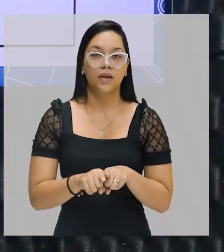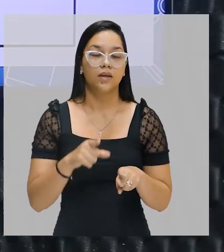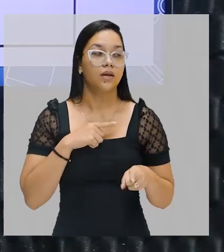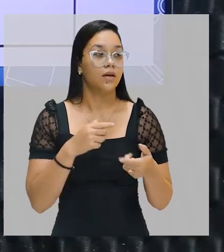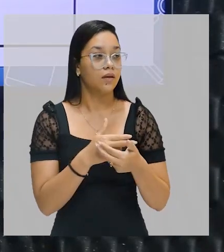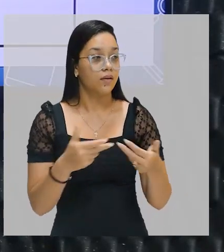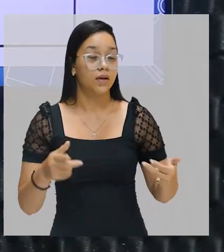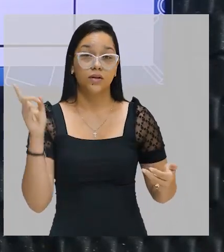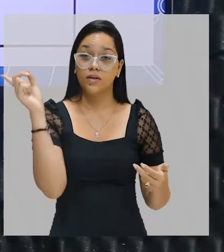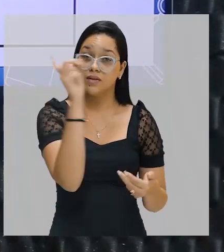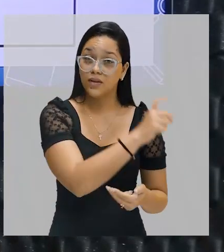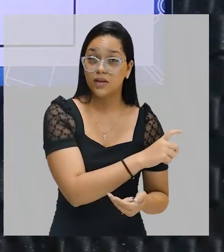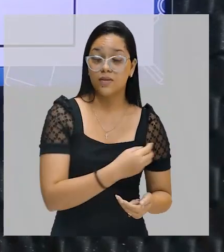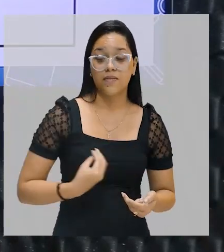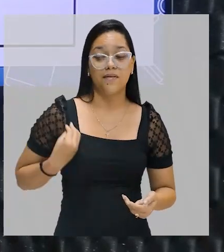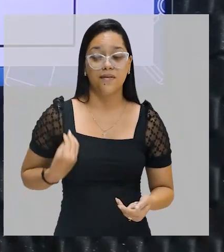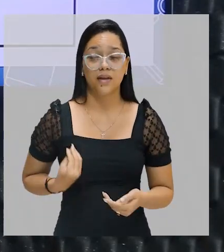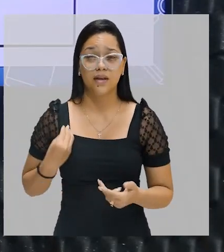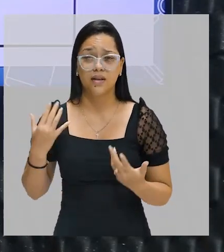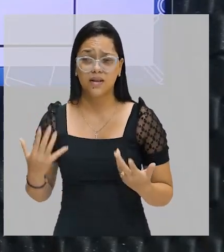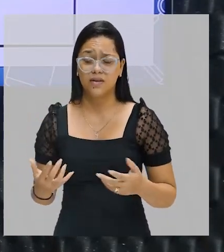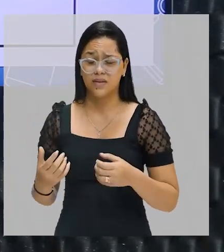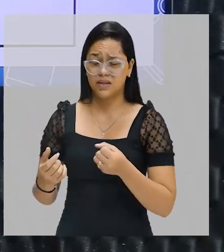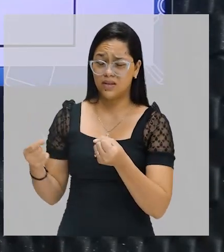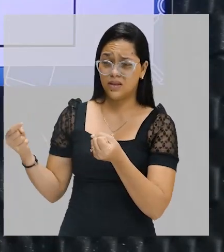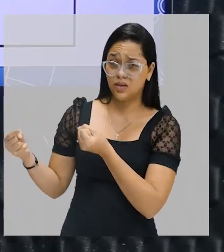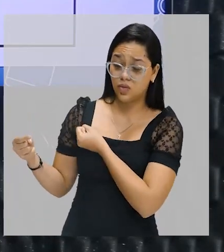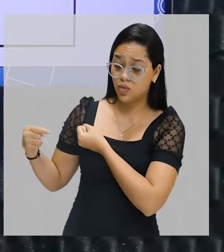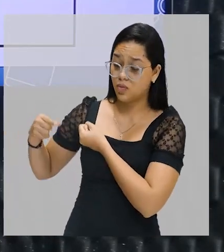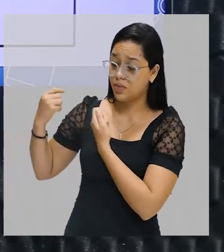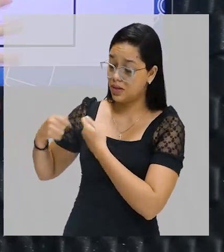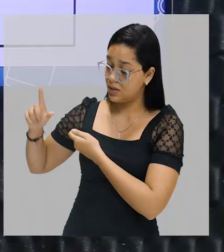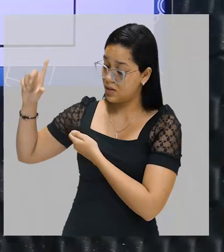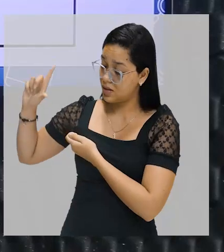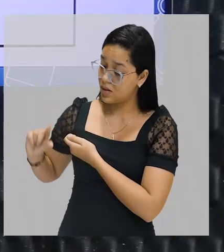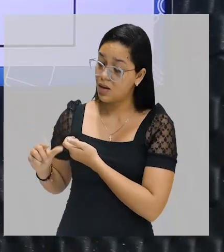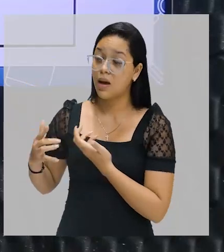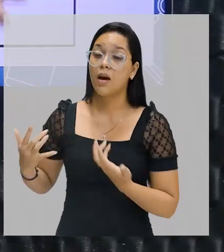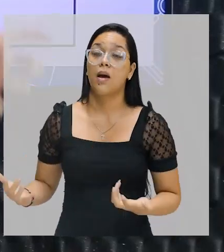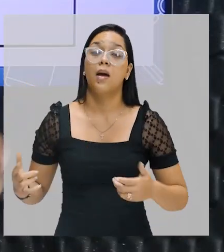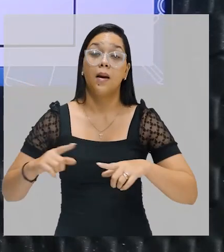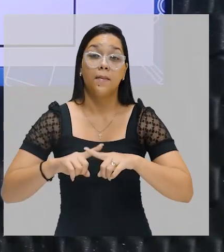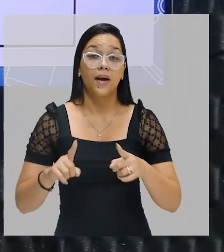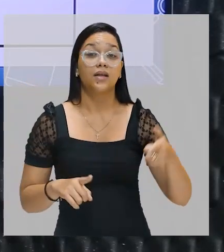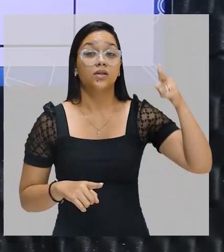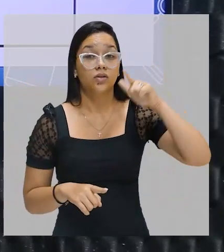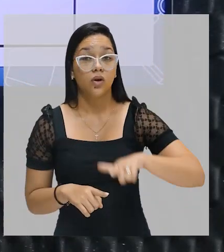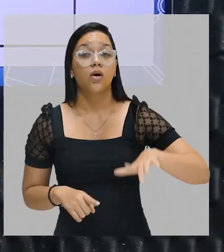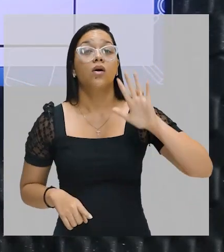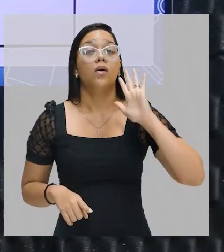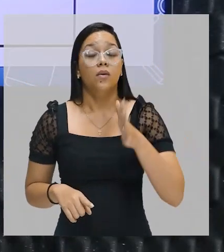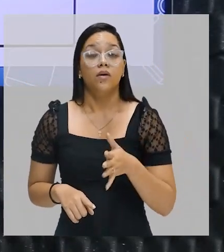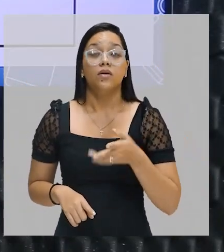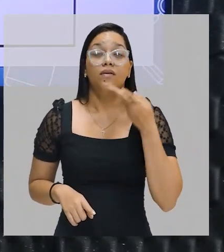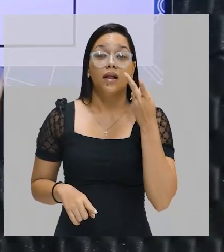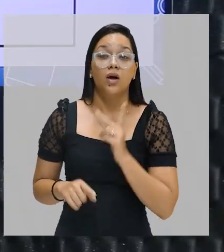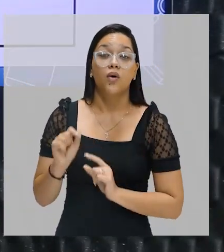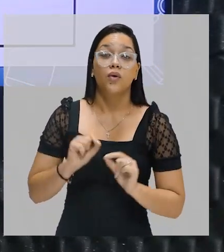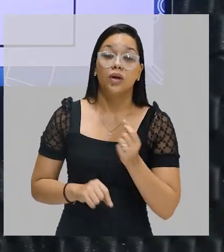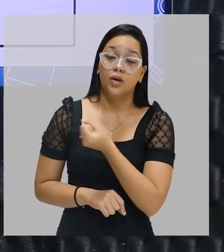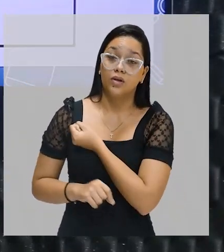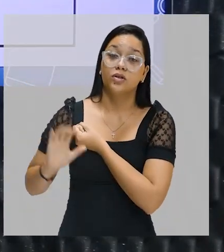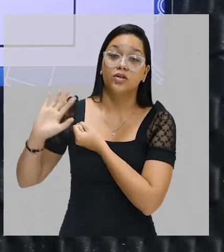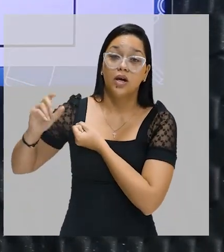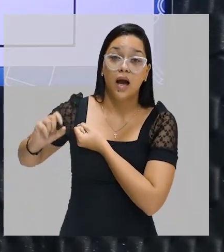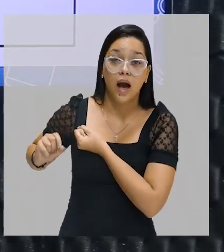de complicações. Então, esse número aqui ele tem que baixar. Porém, mais uma vez eu posso afirmar que esse número aqui com